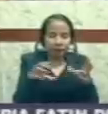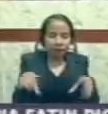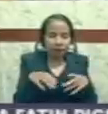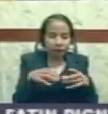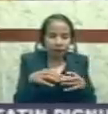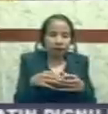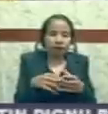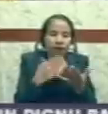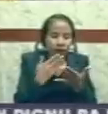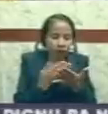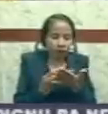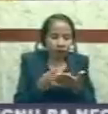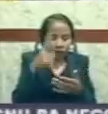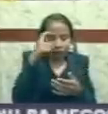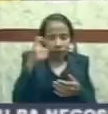autônomos. Tamba,